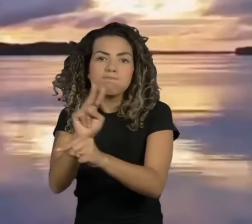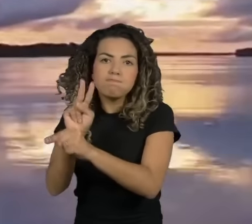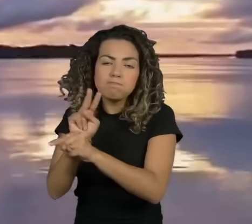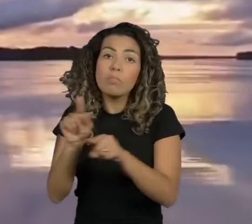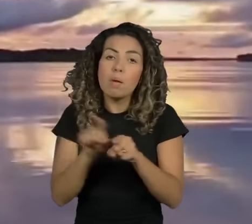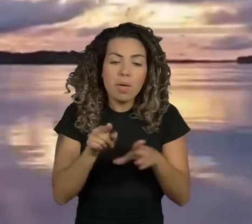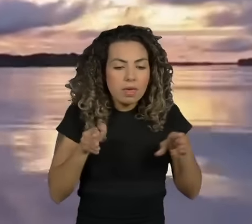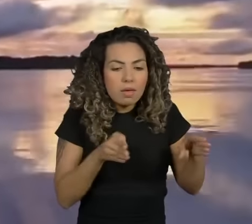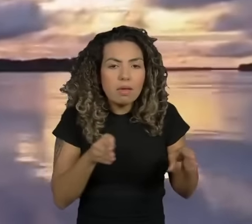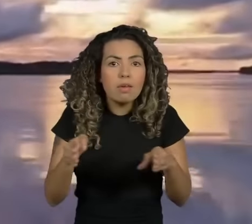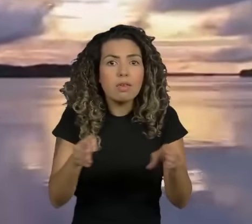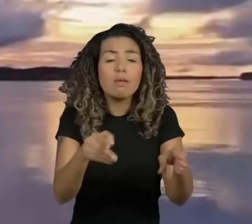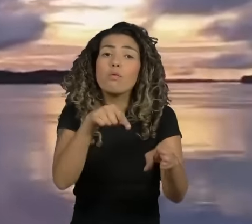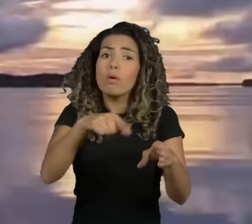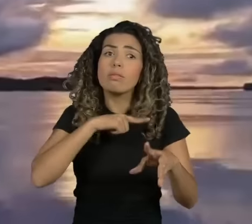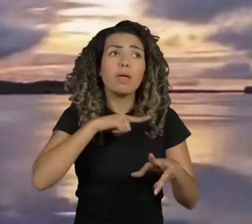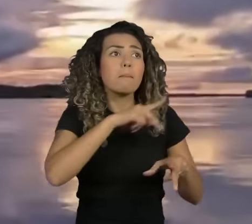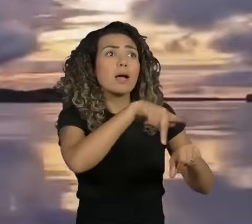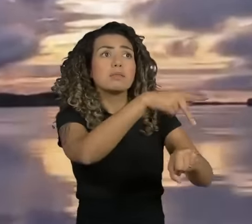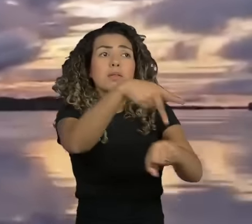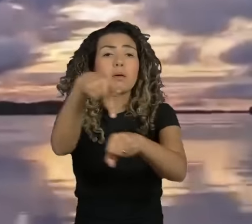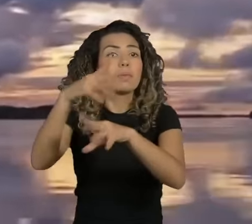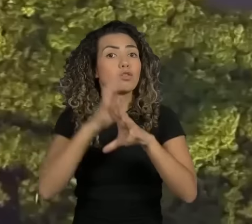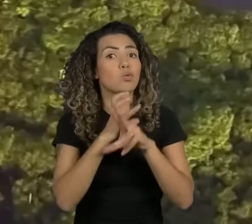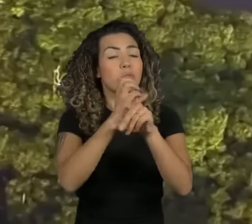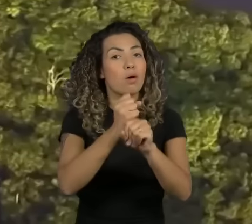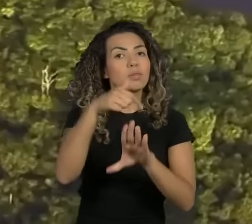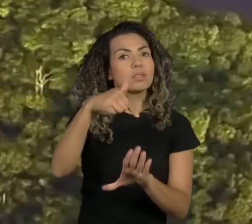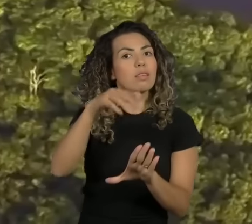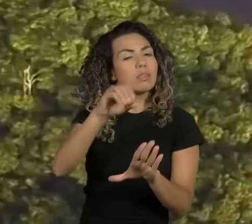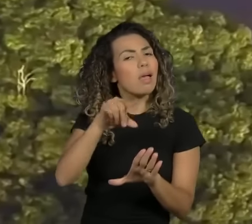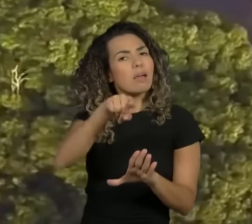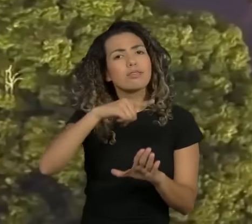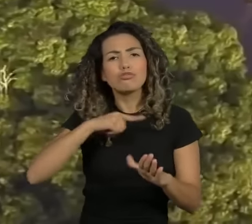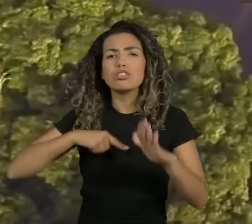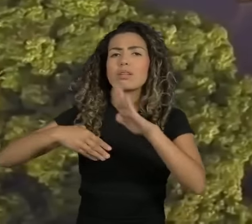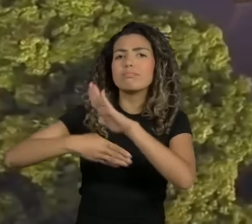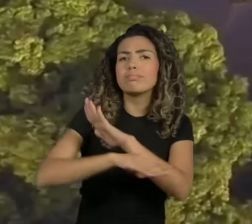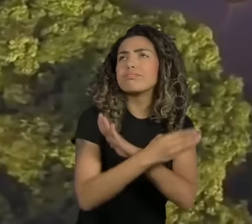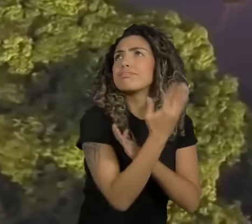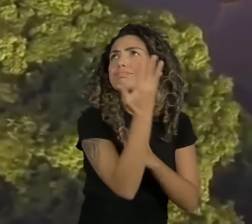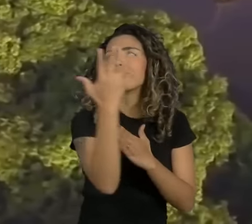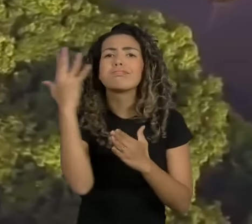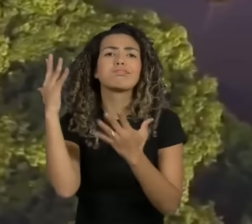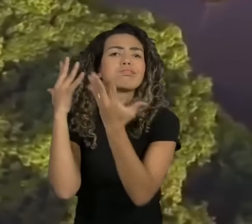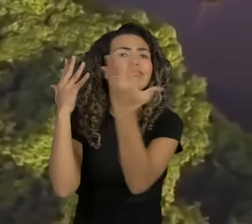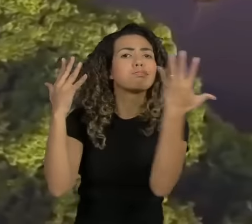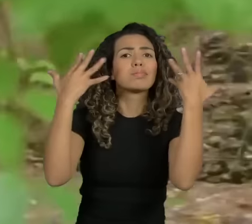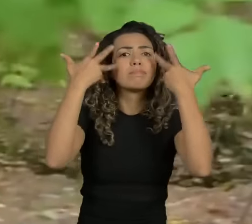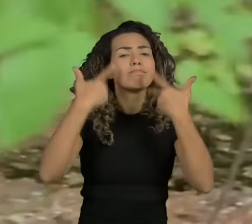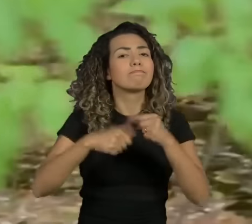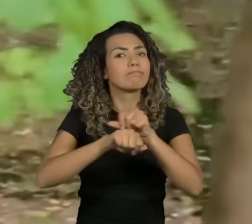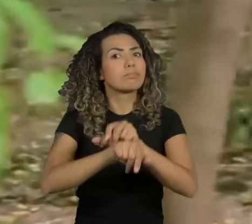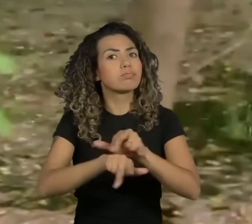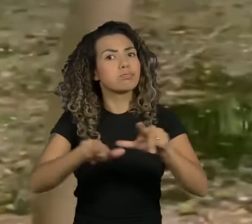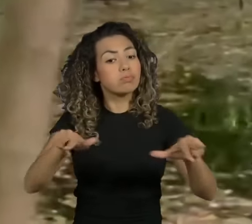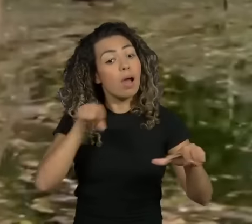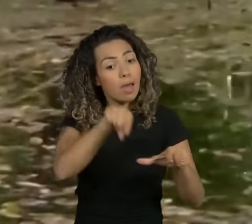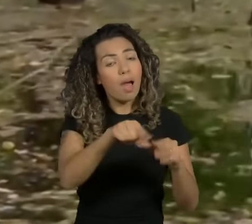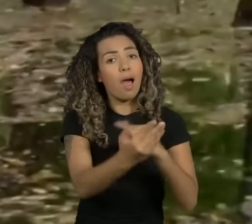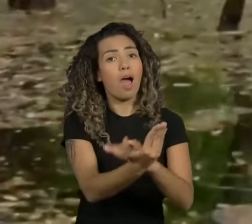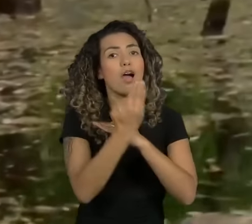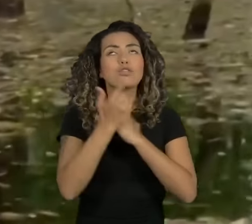presentes em 70 países abrigam grande parte da biodiversidade mundial e ajudam a regular o